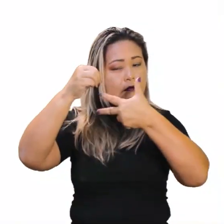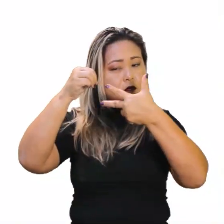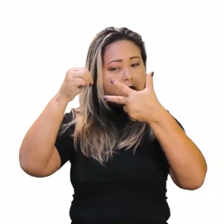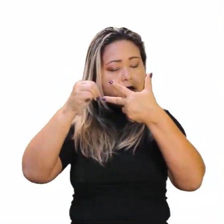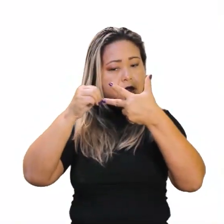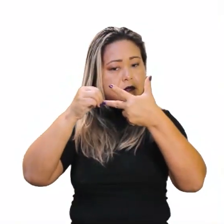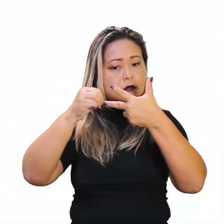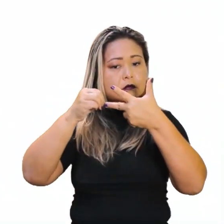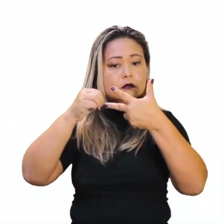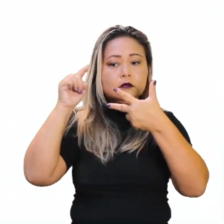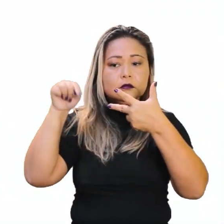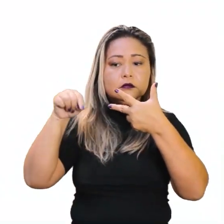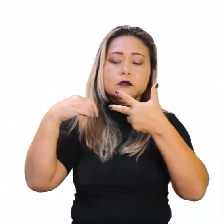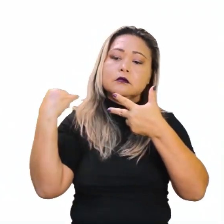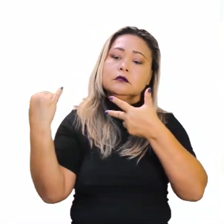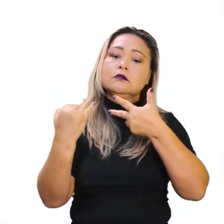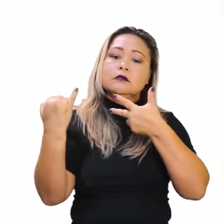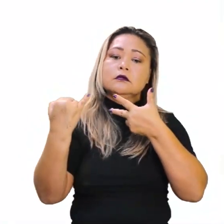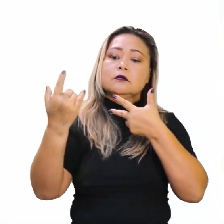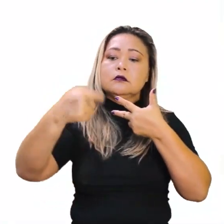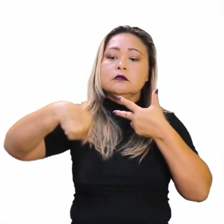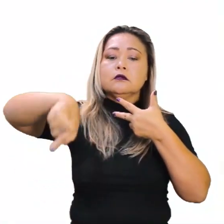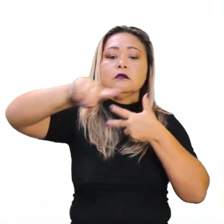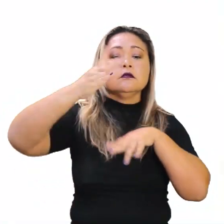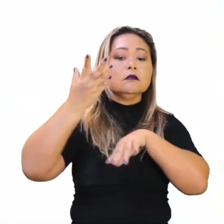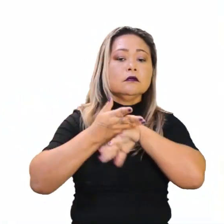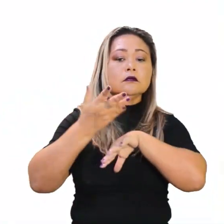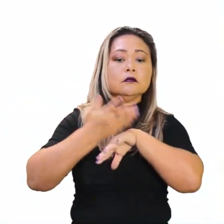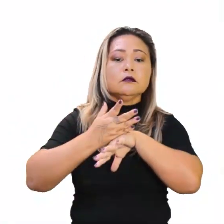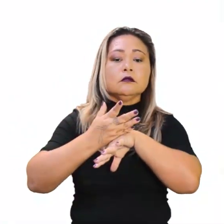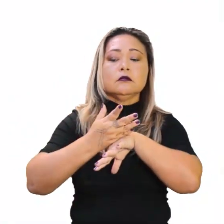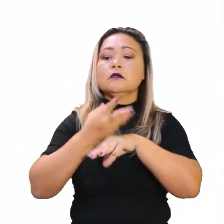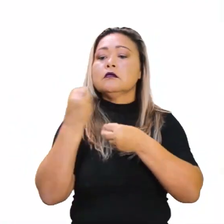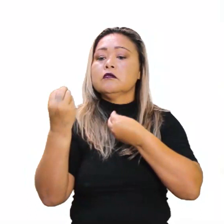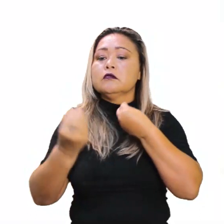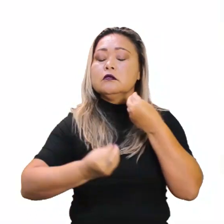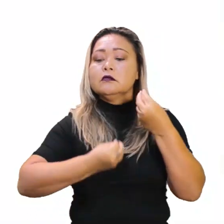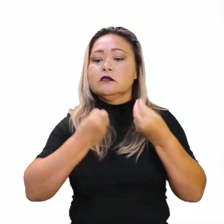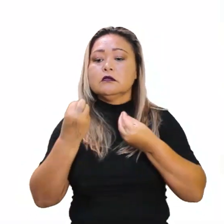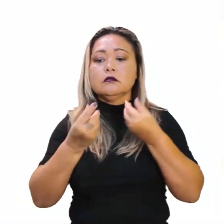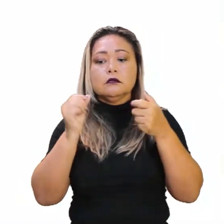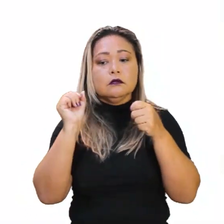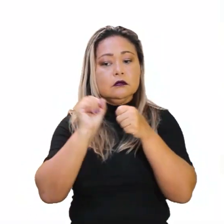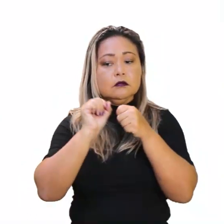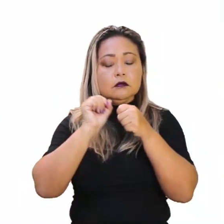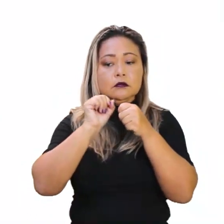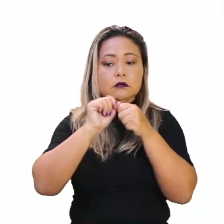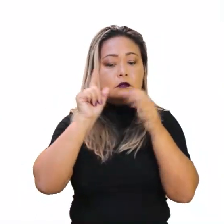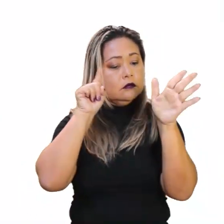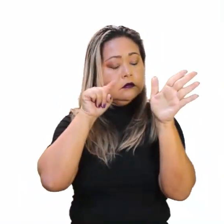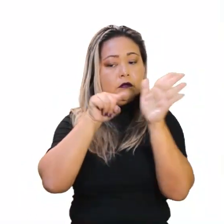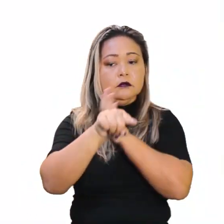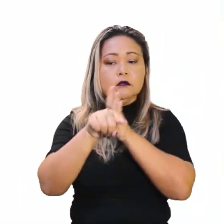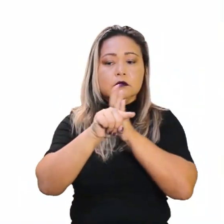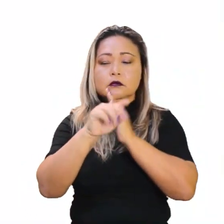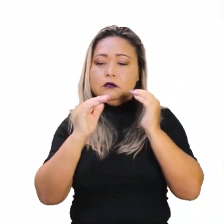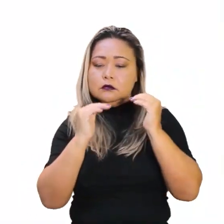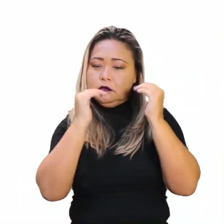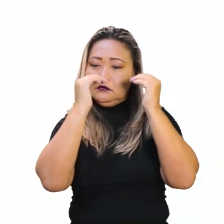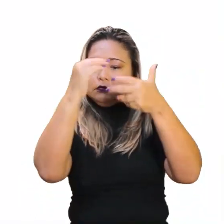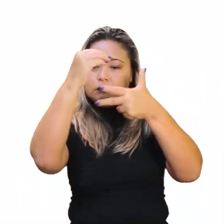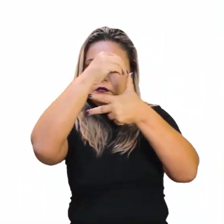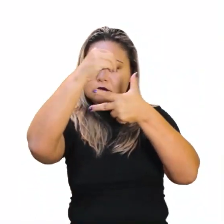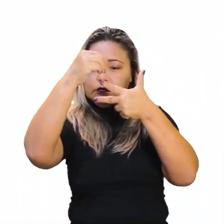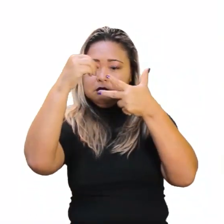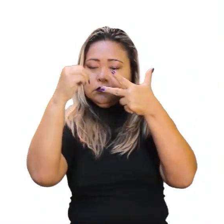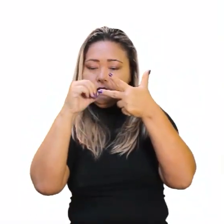do Enem. Esse momento aí importante, que vocês vão treinando, a forma de fazer questões do nível do Enem. Nós